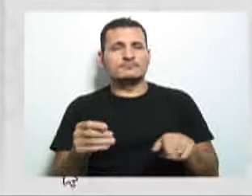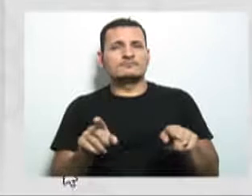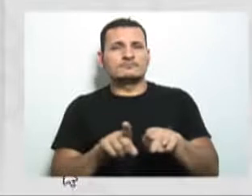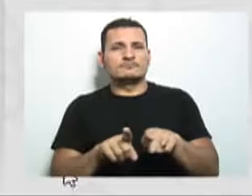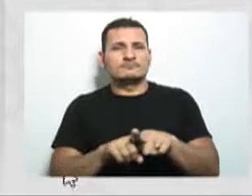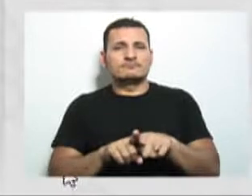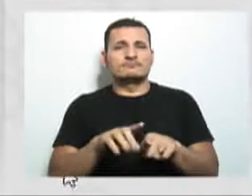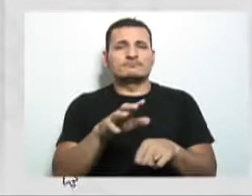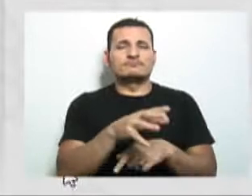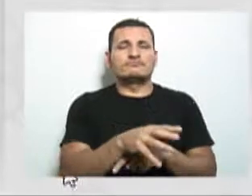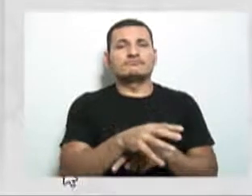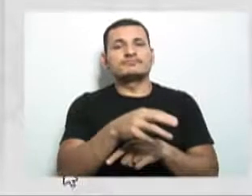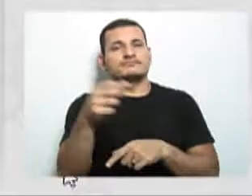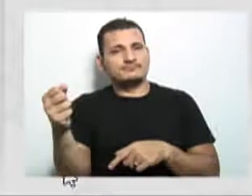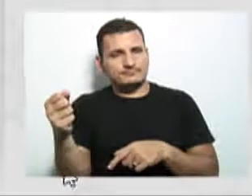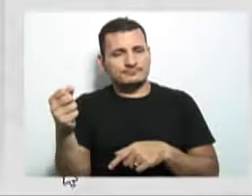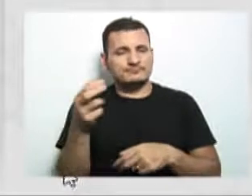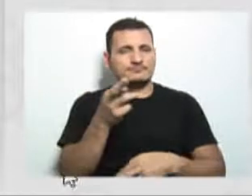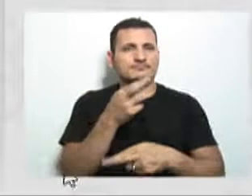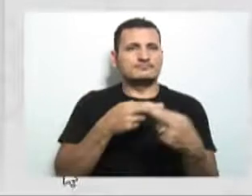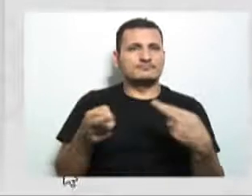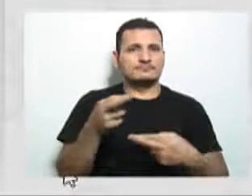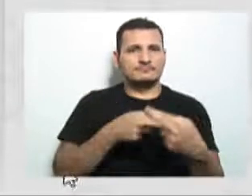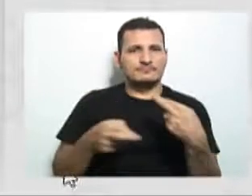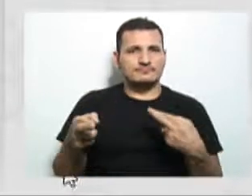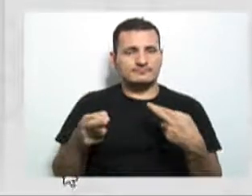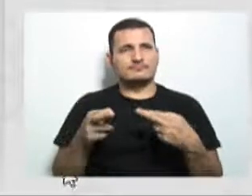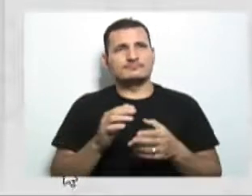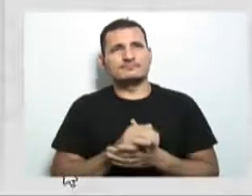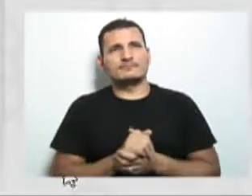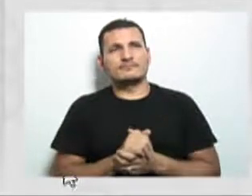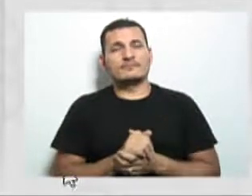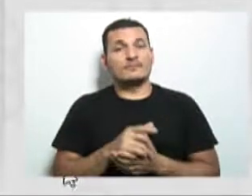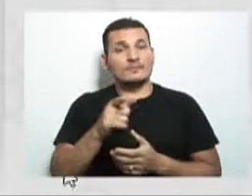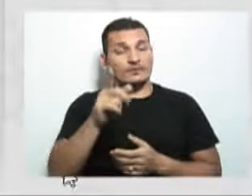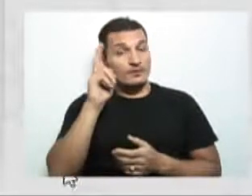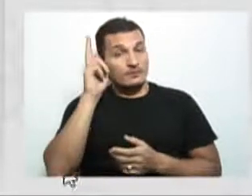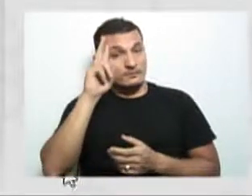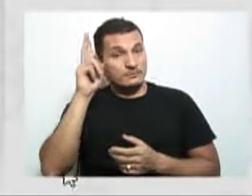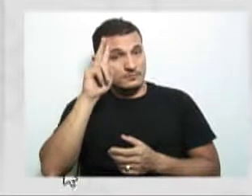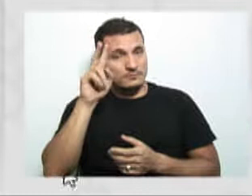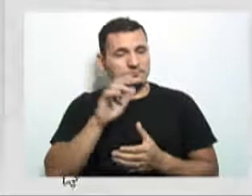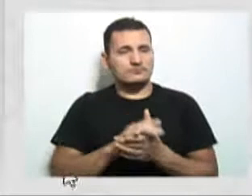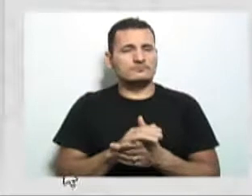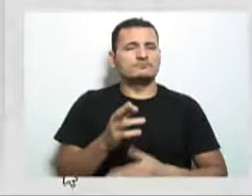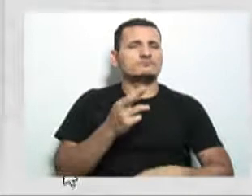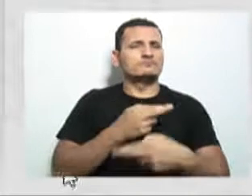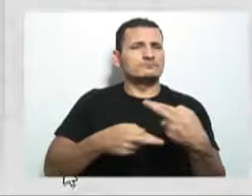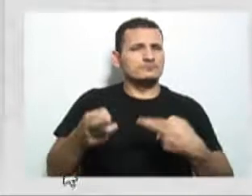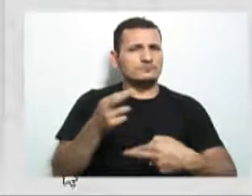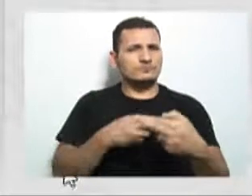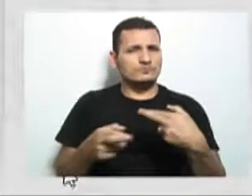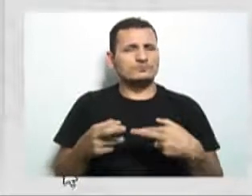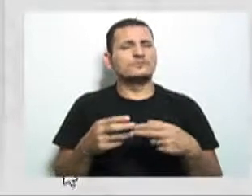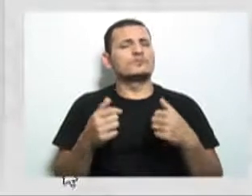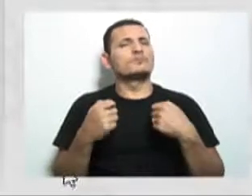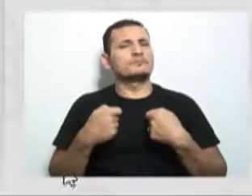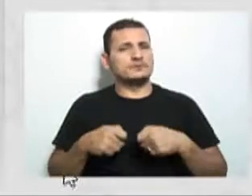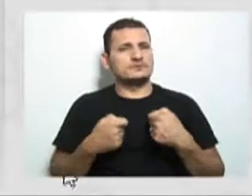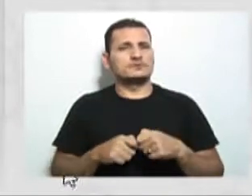seus relacionamentos. Nosso amigo aqui, Chavenato. Lembrando que esse relacionamento é necessário que perdure